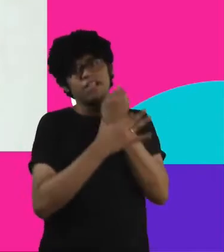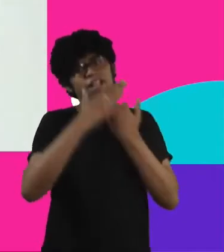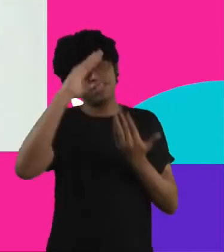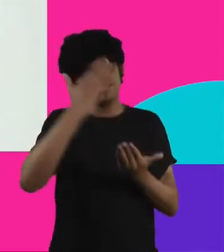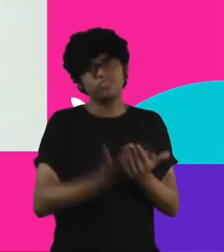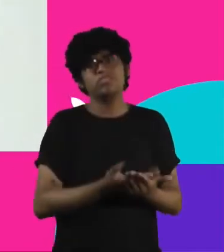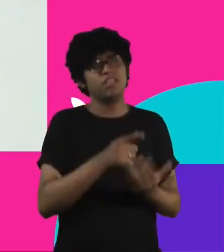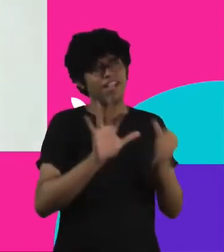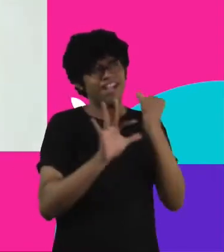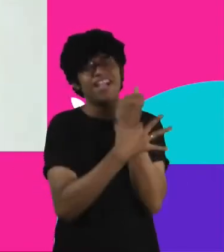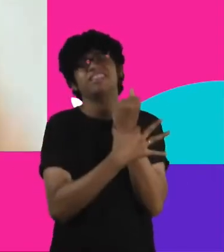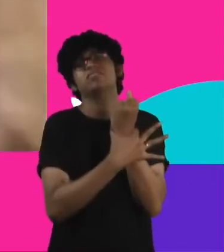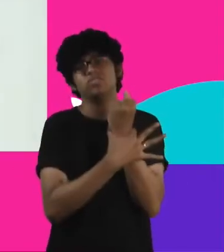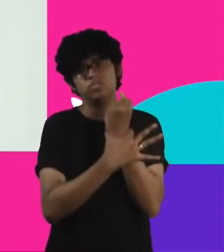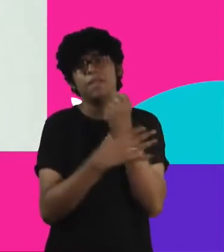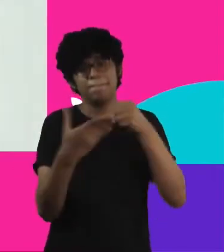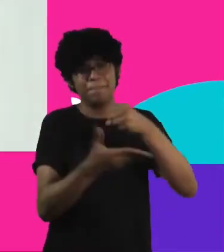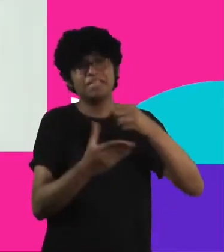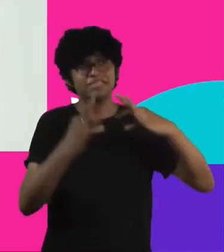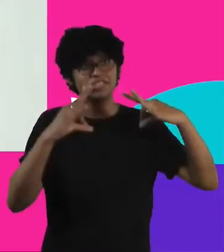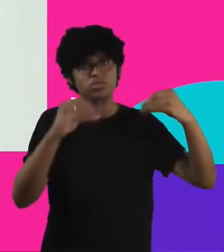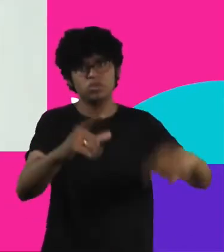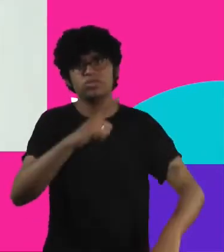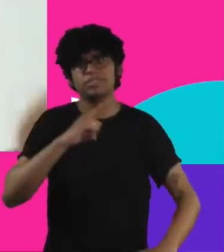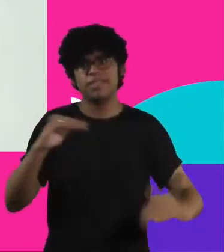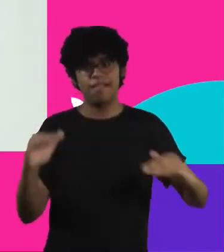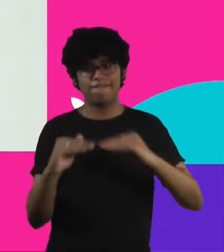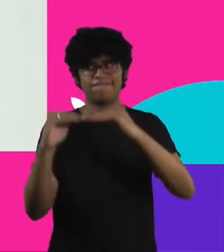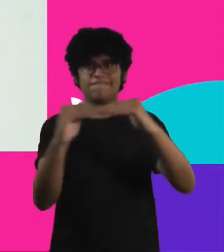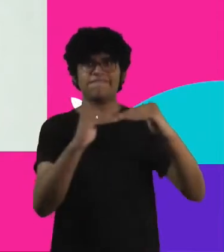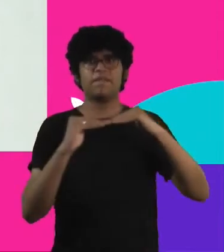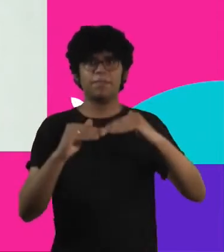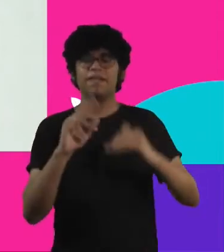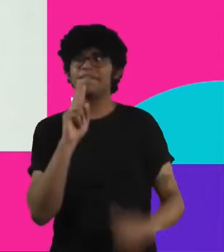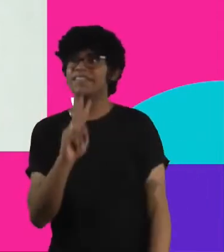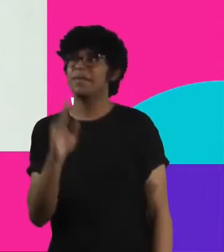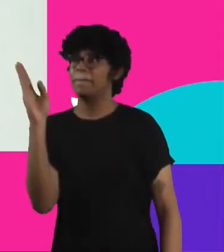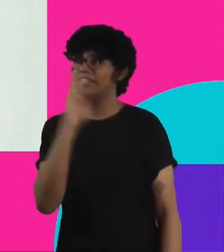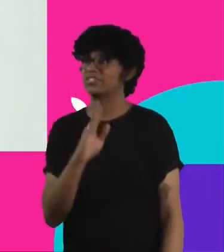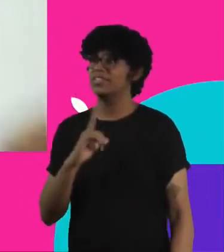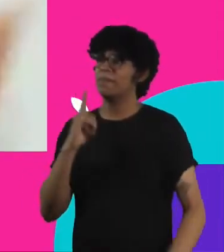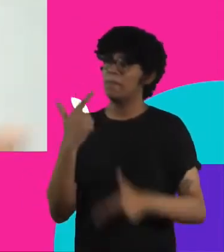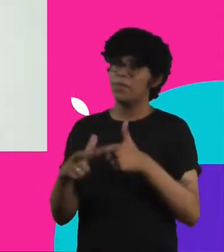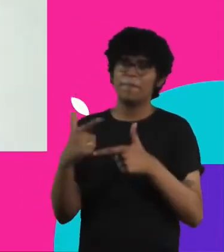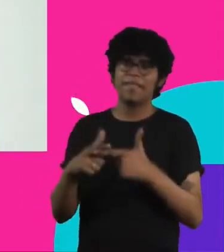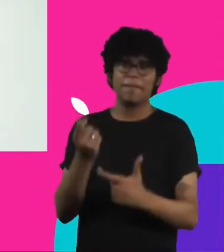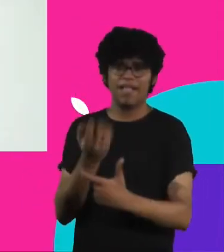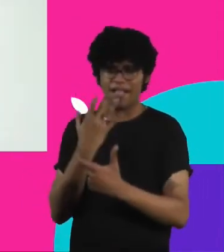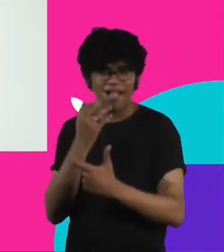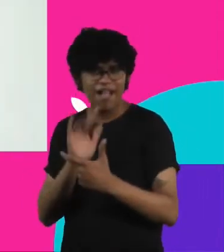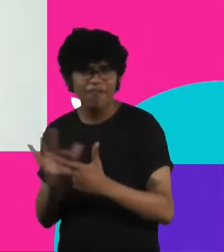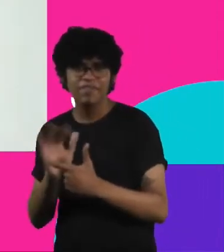base disponível para todo mundo. E quando eu olho para o país e eu vejo que a gente ainda tem problemas na alfabetização